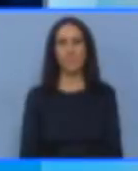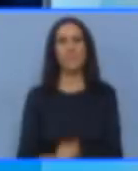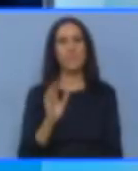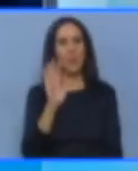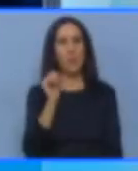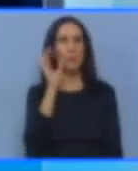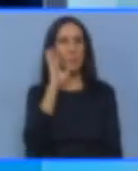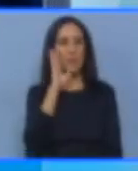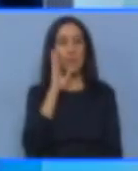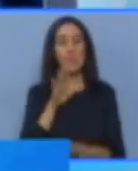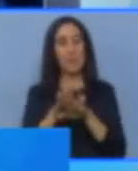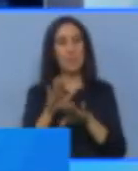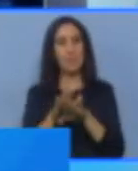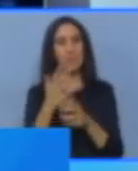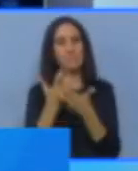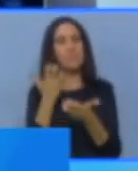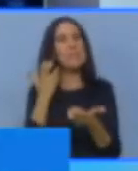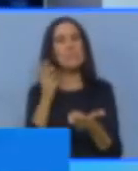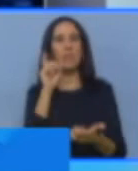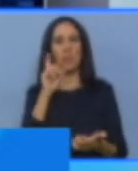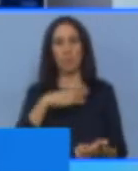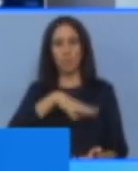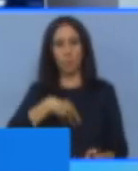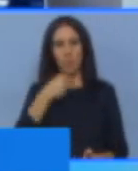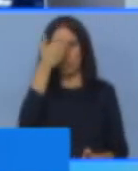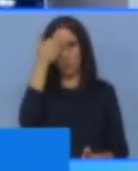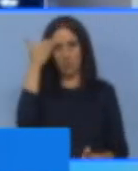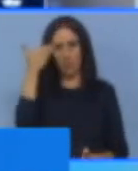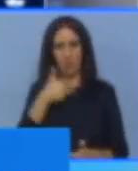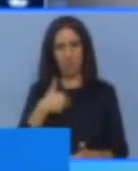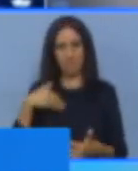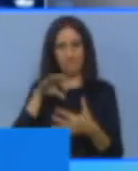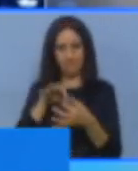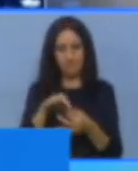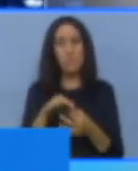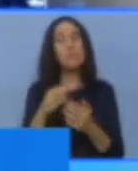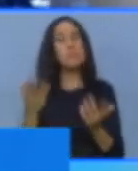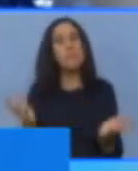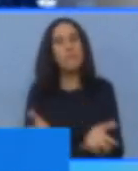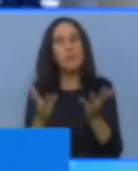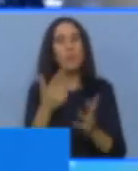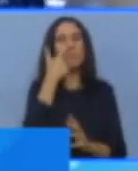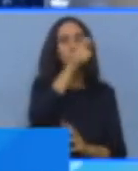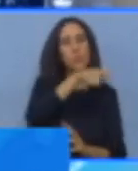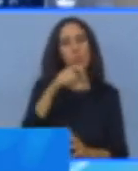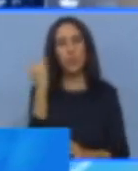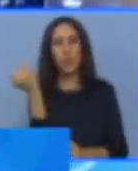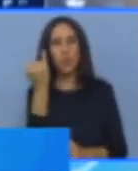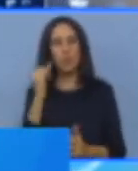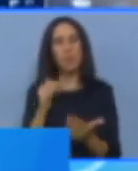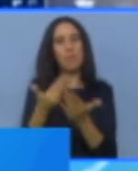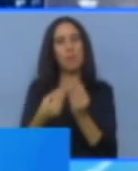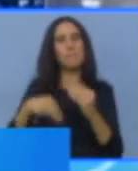Olá, muito boa tarde. Assinala-se esta terça-feira o Dia Mundial da Saúde Mental, uma jornada que convoca pessoas e instituições para a